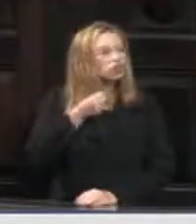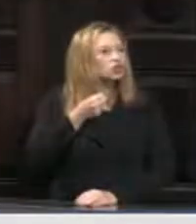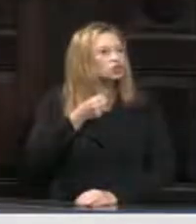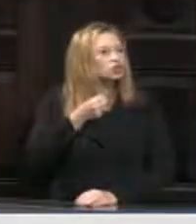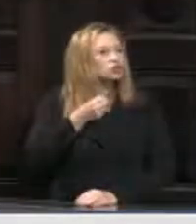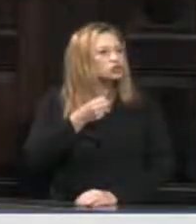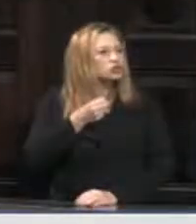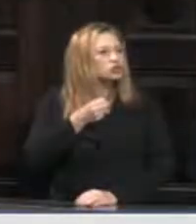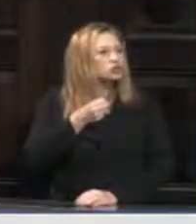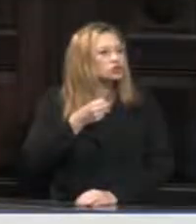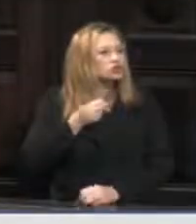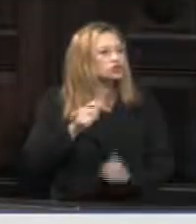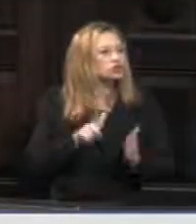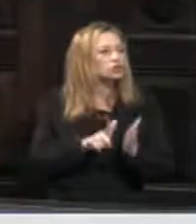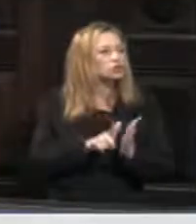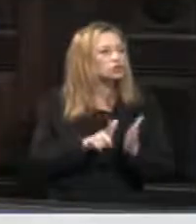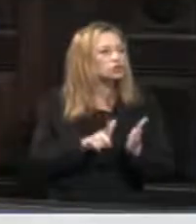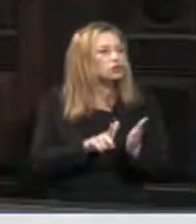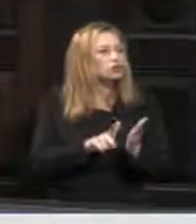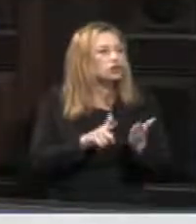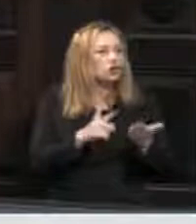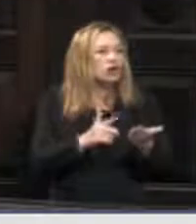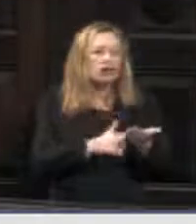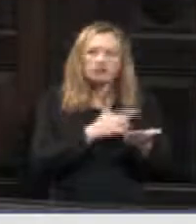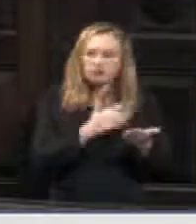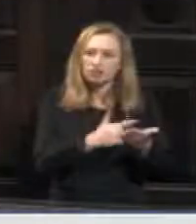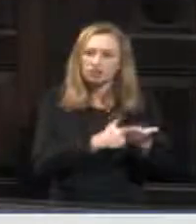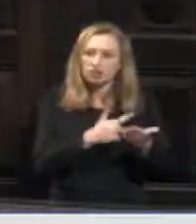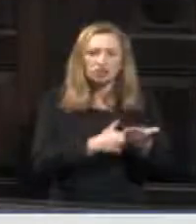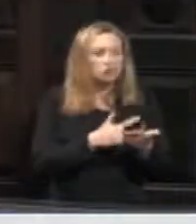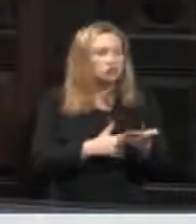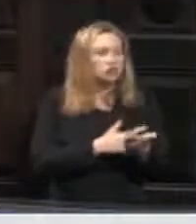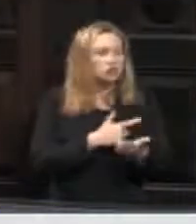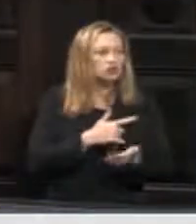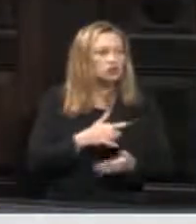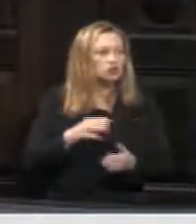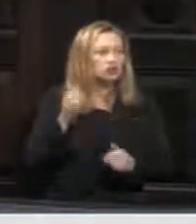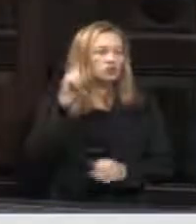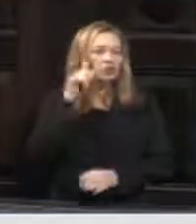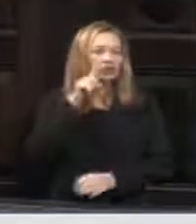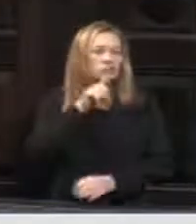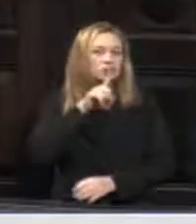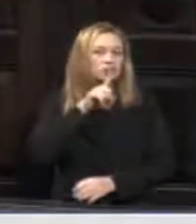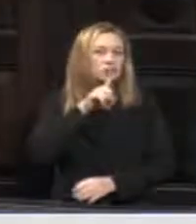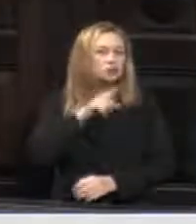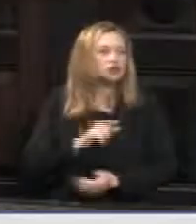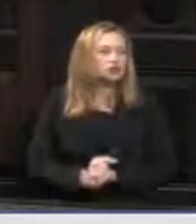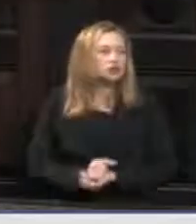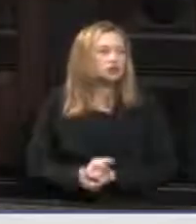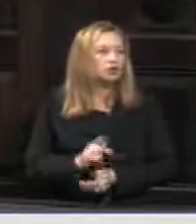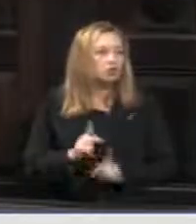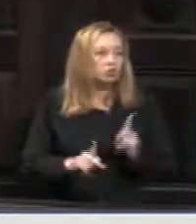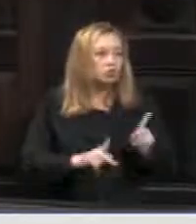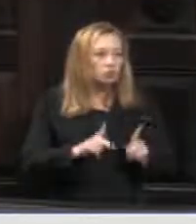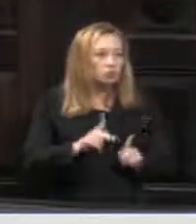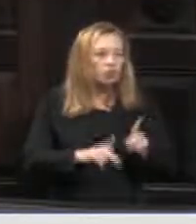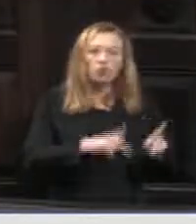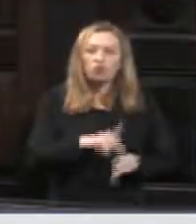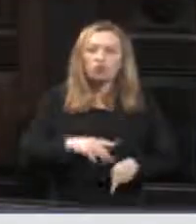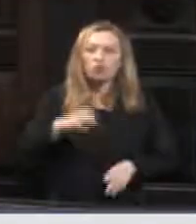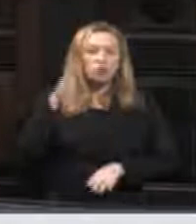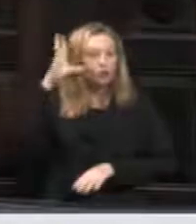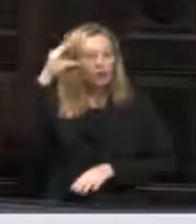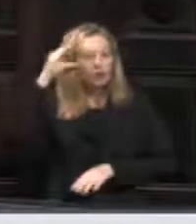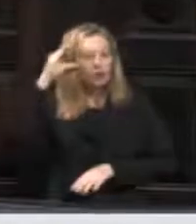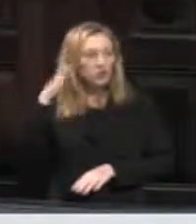para uma revista dos Estados Unidos, que ficou muito curioso em conhecer por que eu